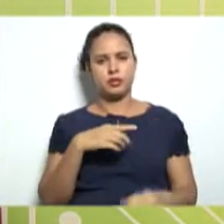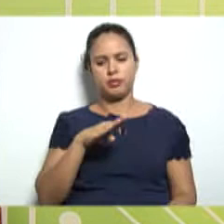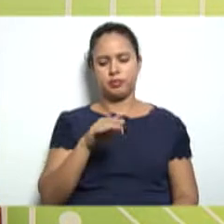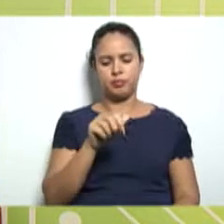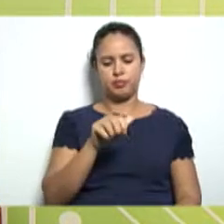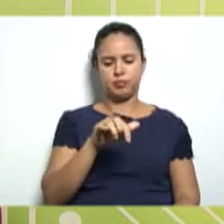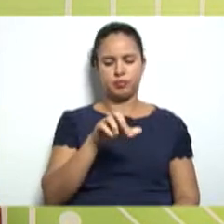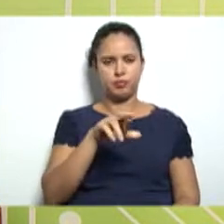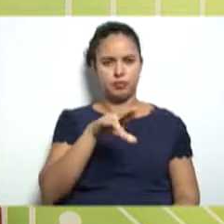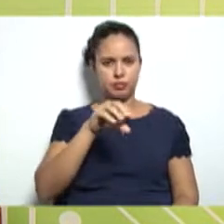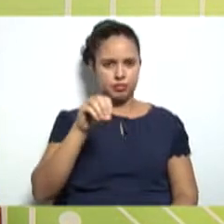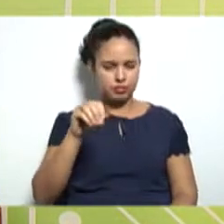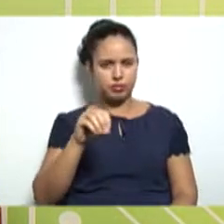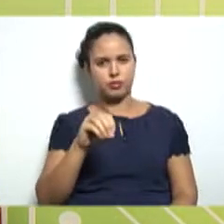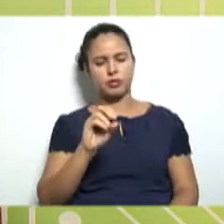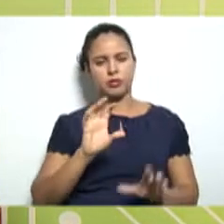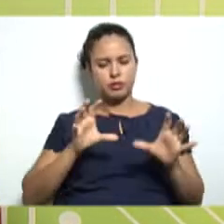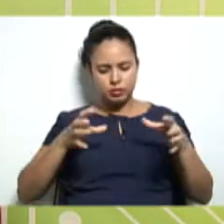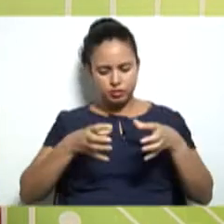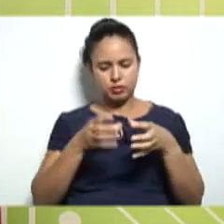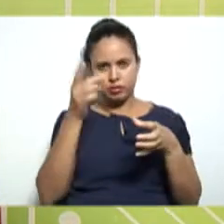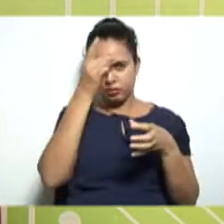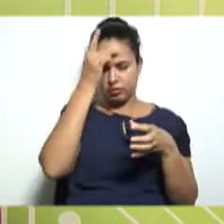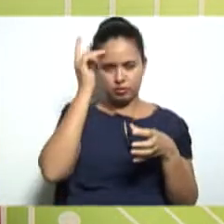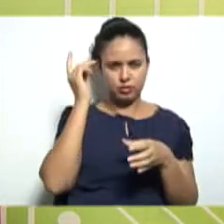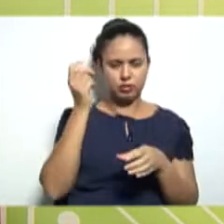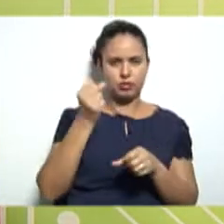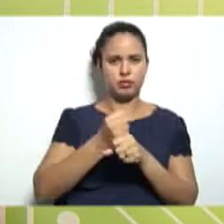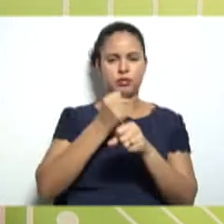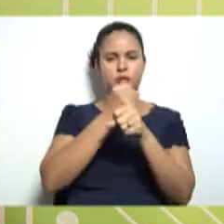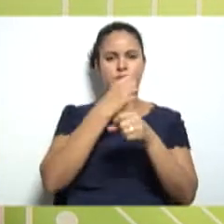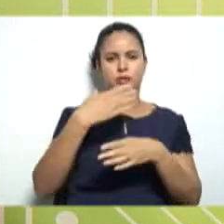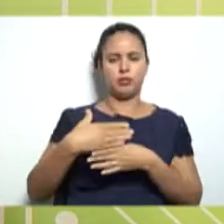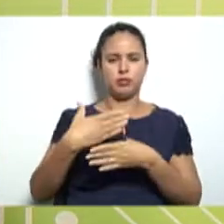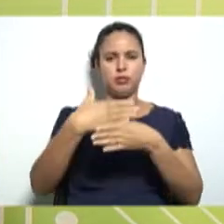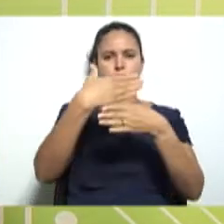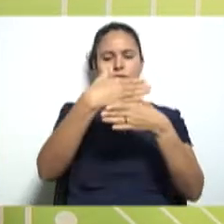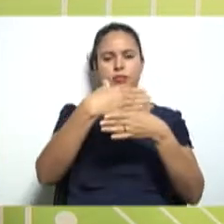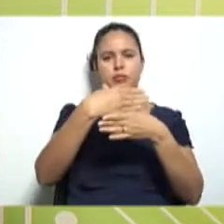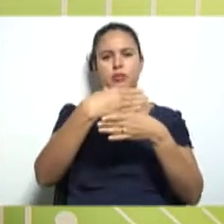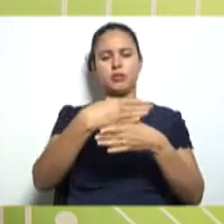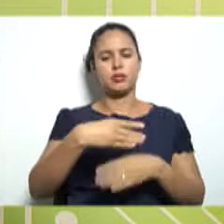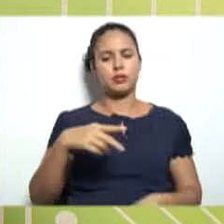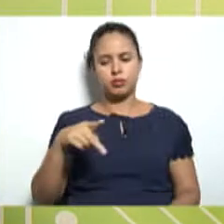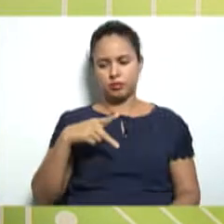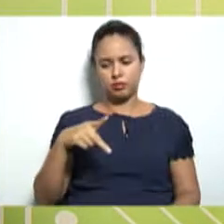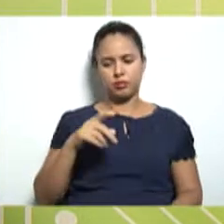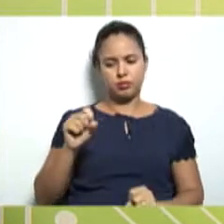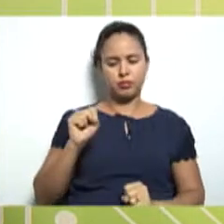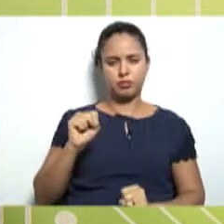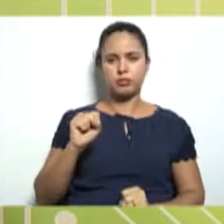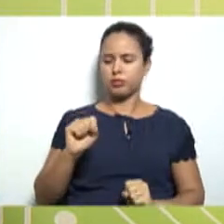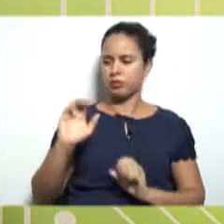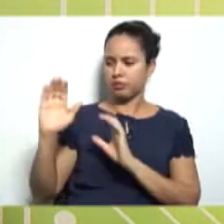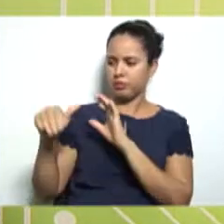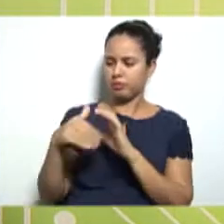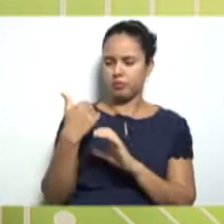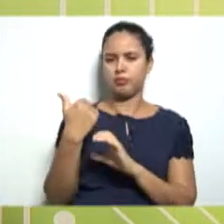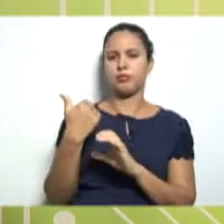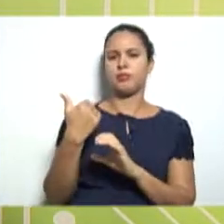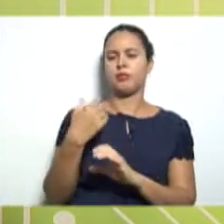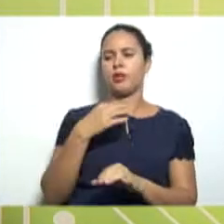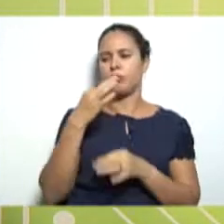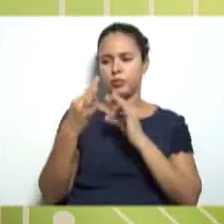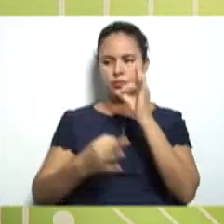querem comentar com a gente, tá com o seu comentário aqui, comente pra gente. O professor Anderson tá ligado aí no computador, ele pode comentar onde vocês já viram um